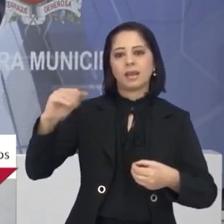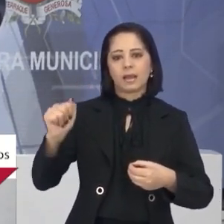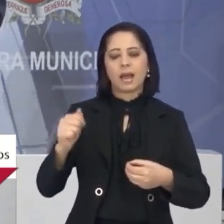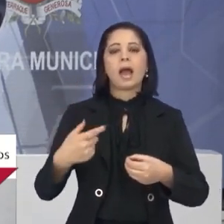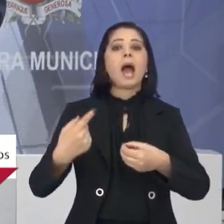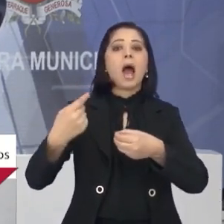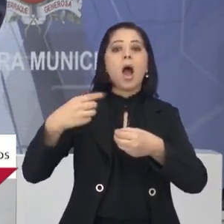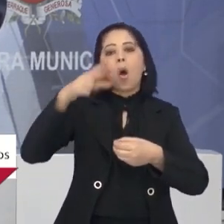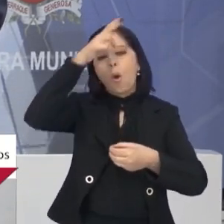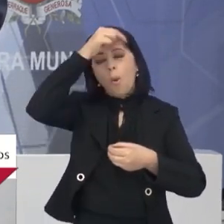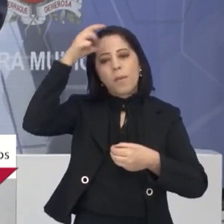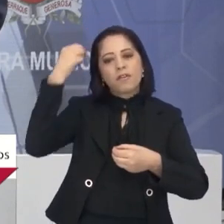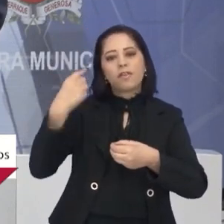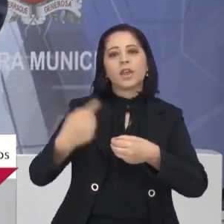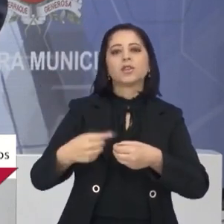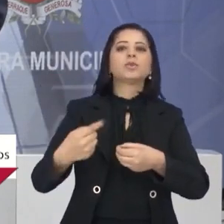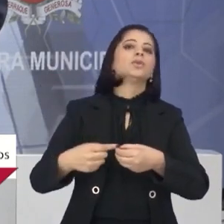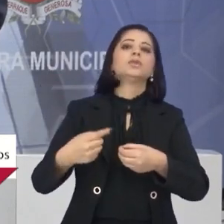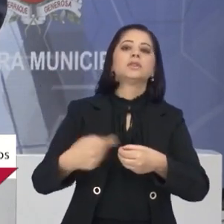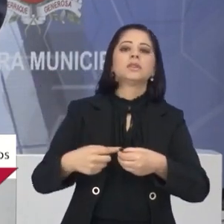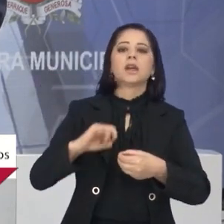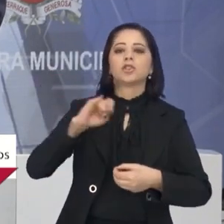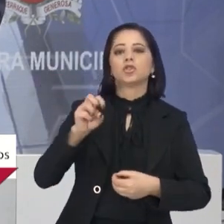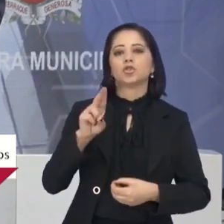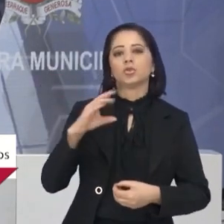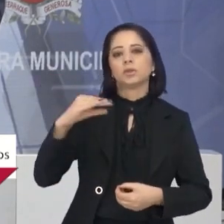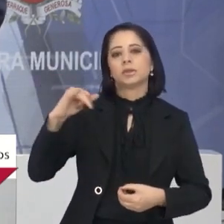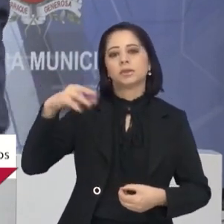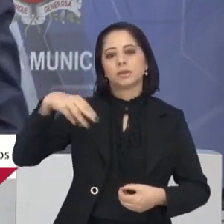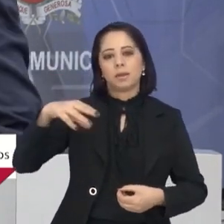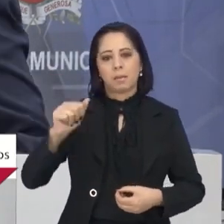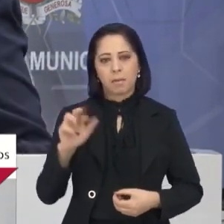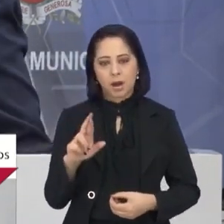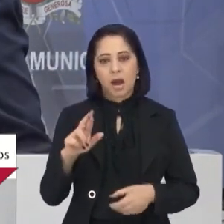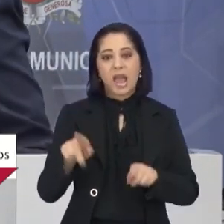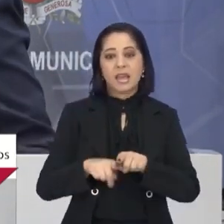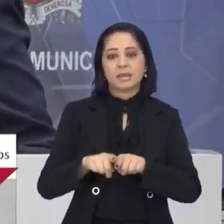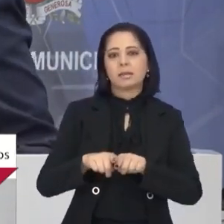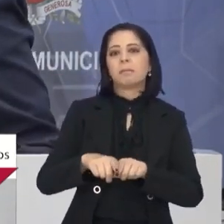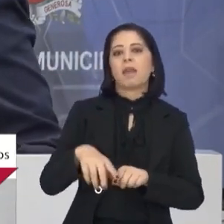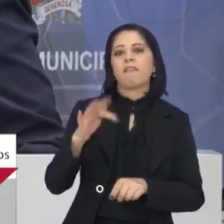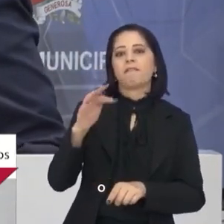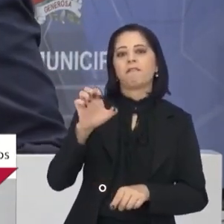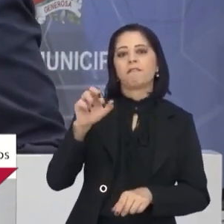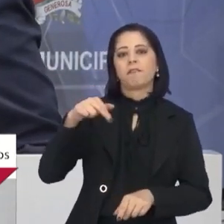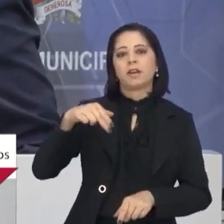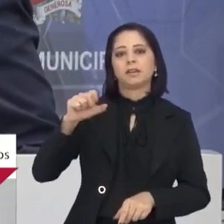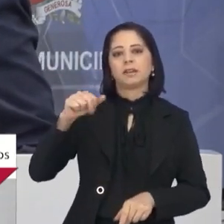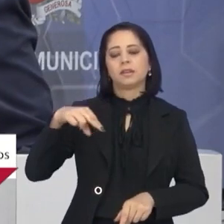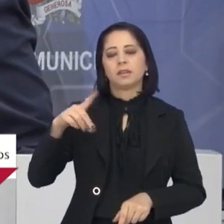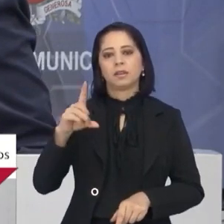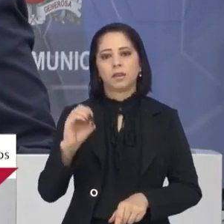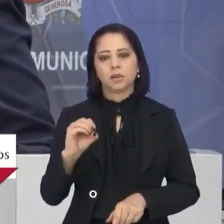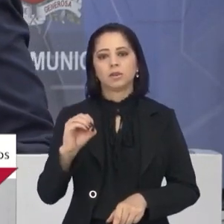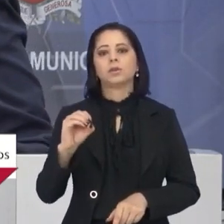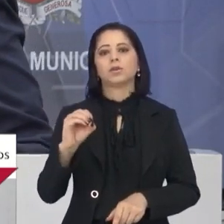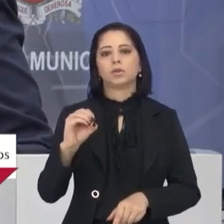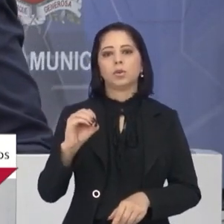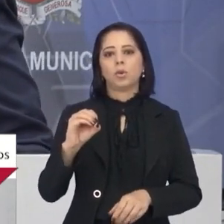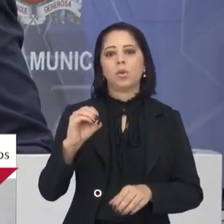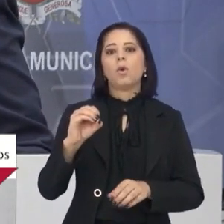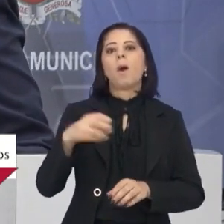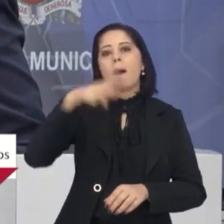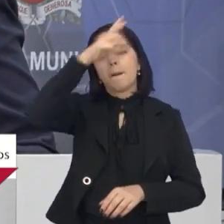Redenção da Serra Jucimar Ferreira da Silva e de Roseira Fernando Augusto de Siqueira dentro de instantes